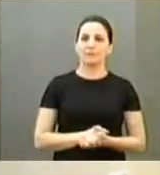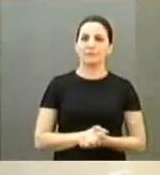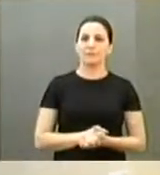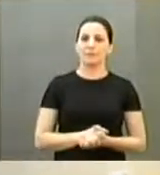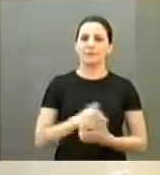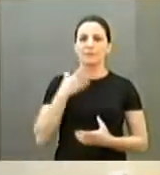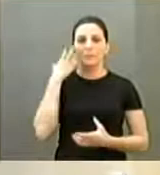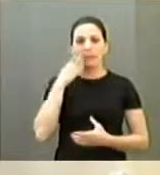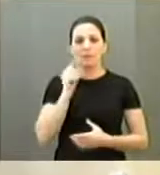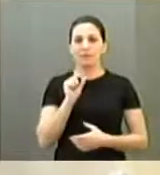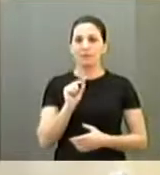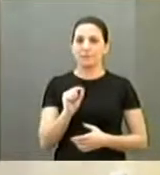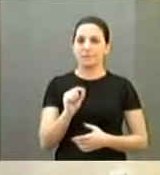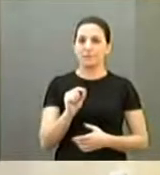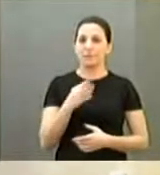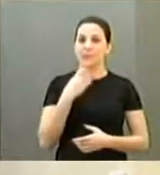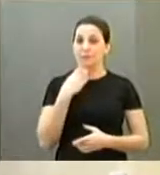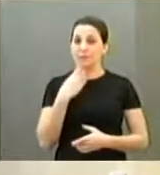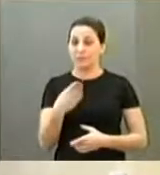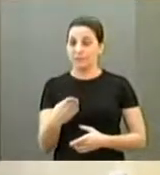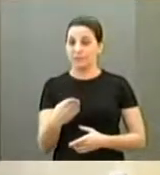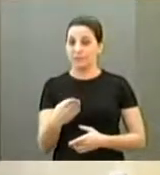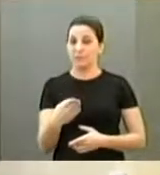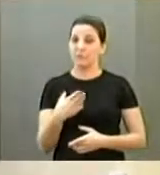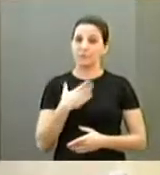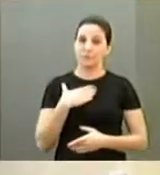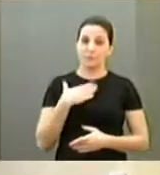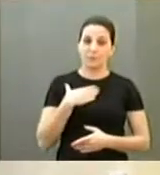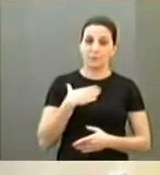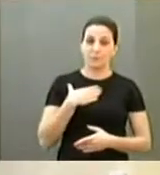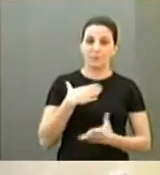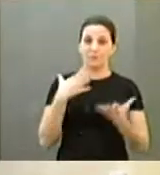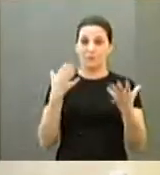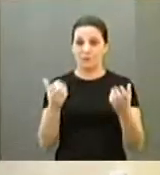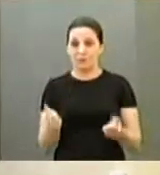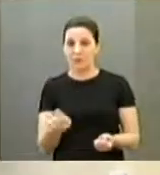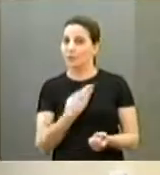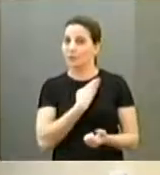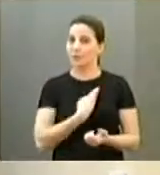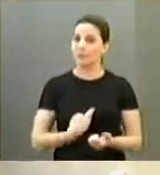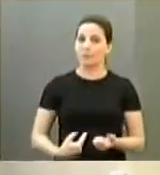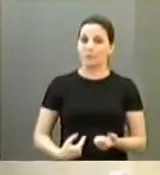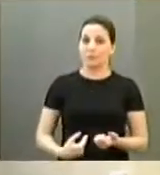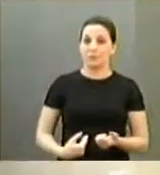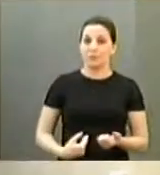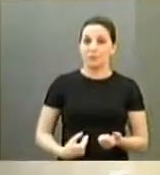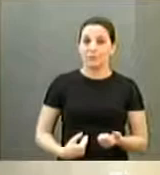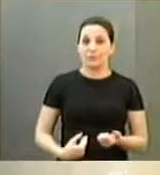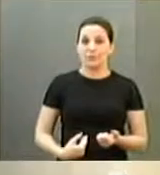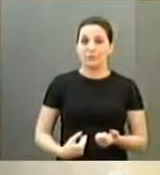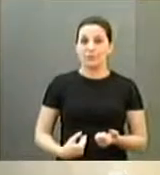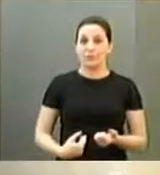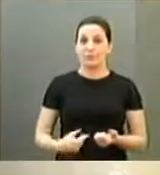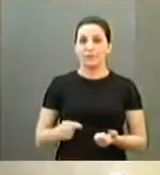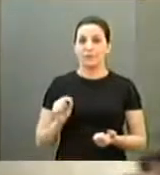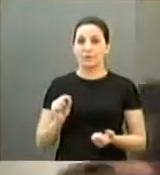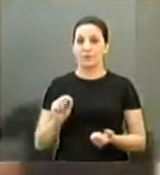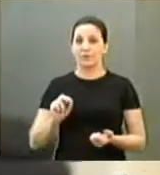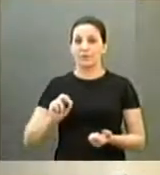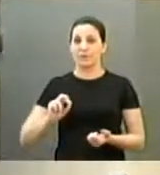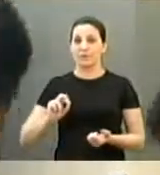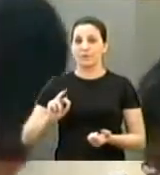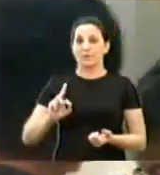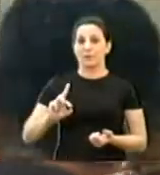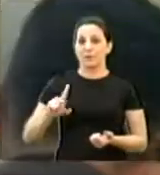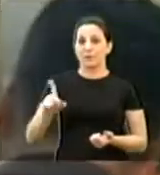Eu vou falar de um pedido meu que foi atendido pelo governo, que eu, diferente do Adilson, tem um